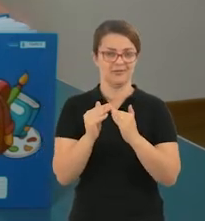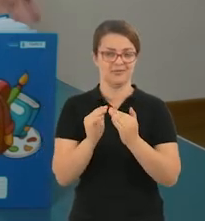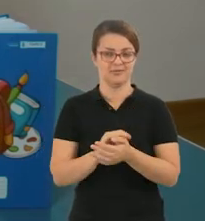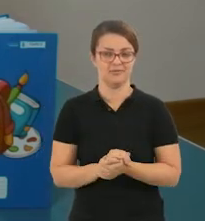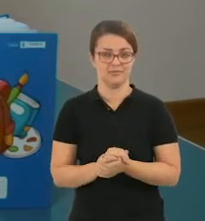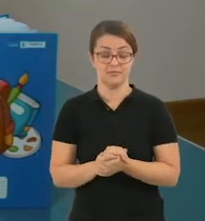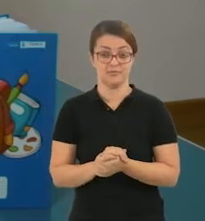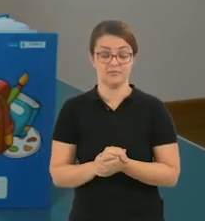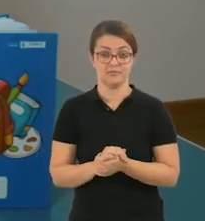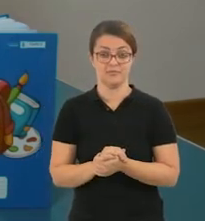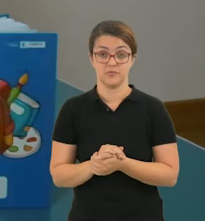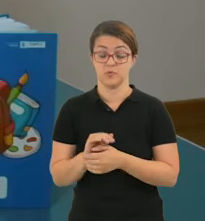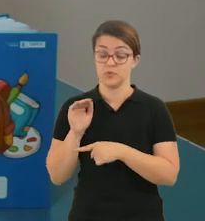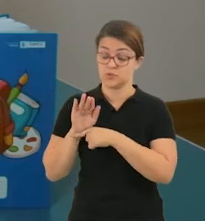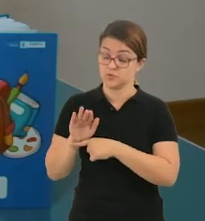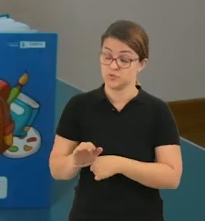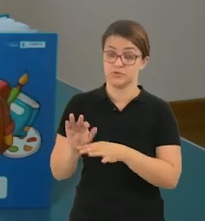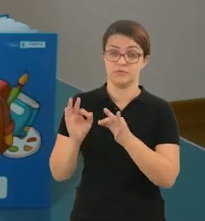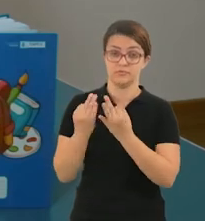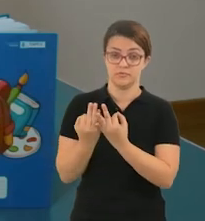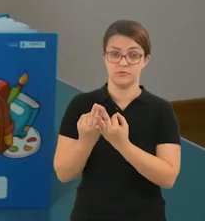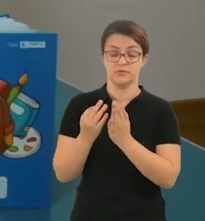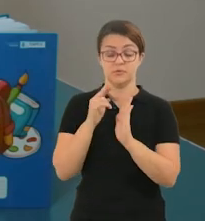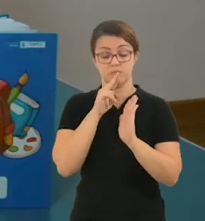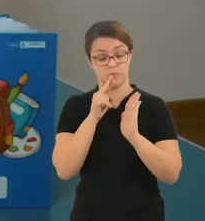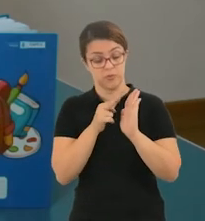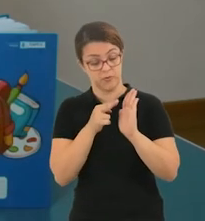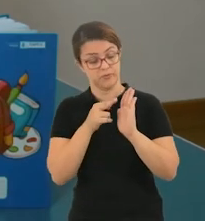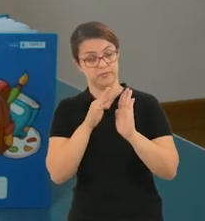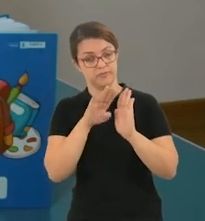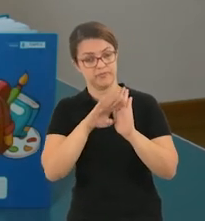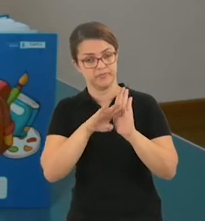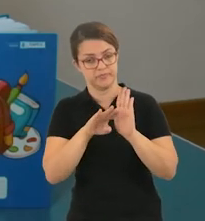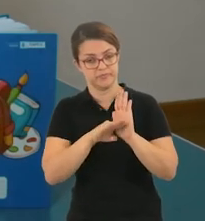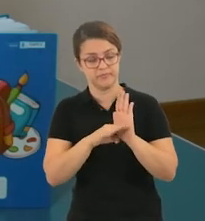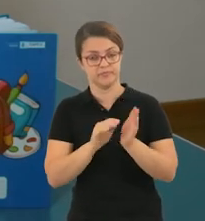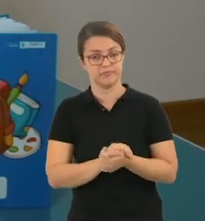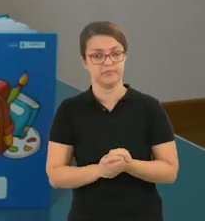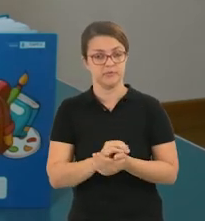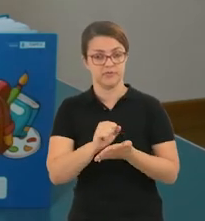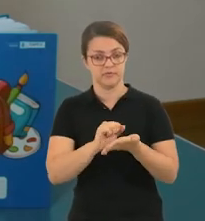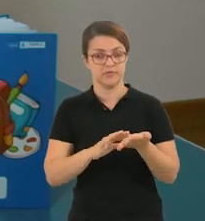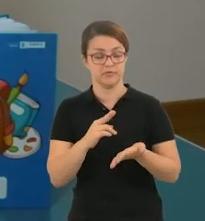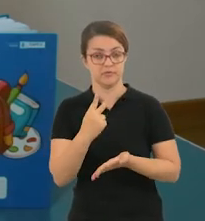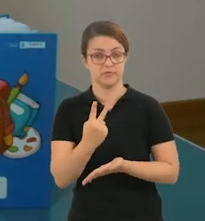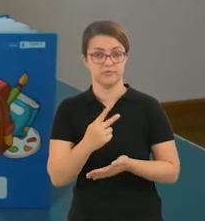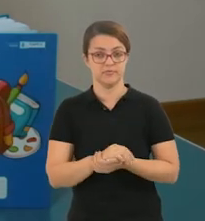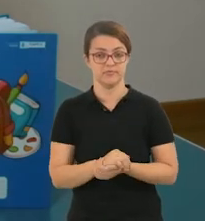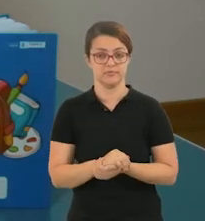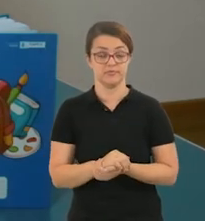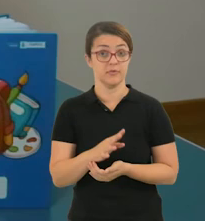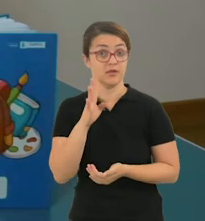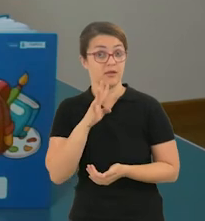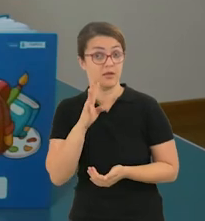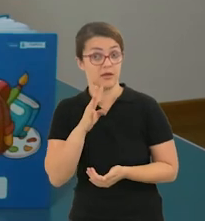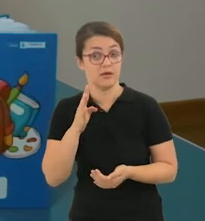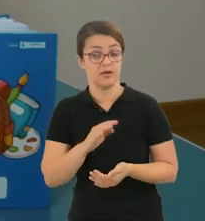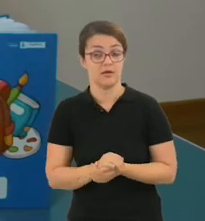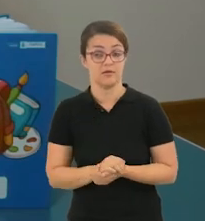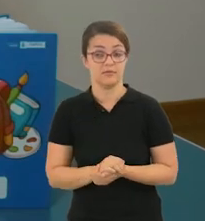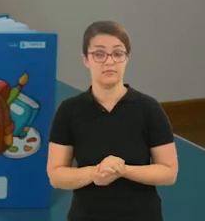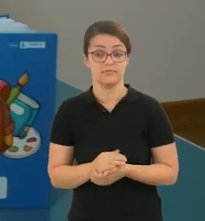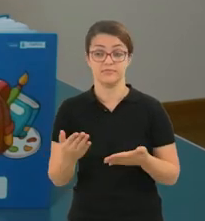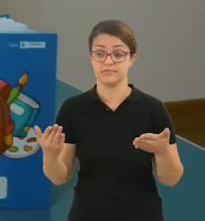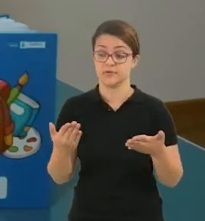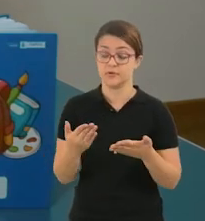caderno, com a ajuda de um adulto. Após responder, vamos à atividade 2. Agora, olha que